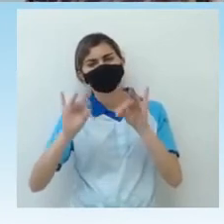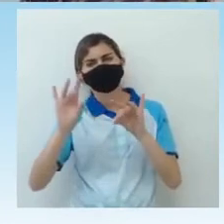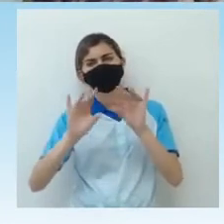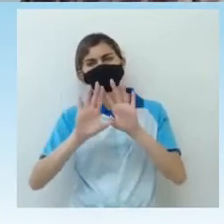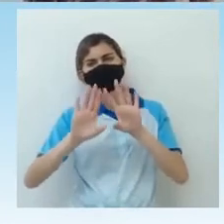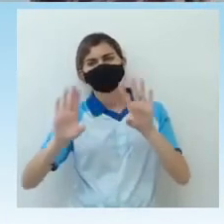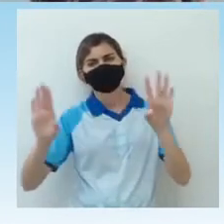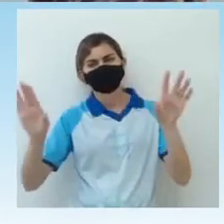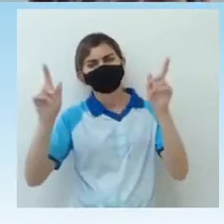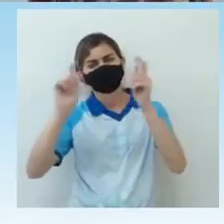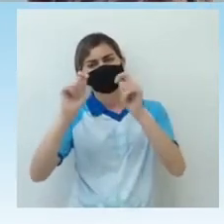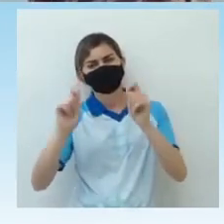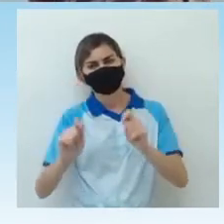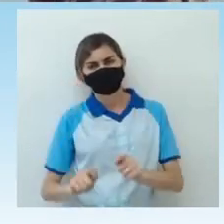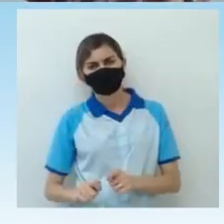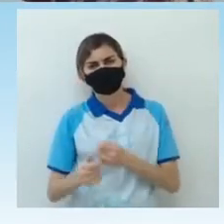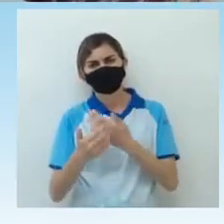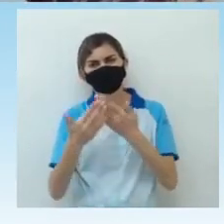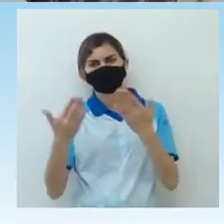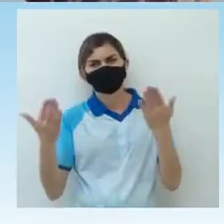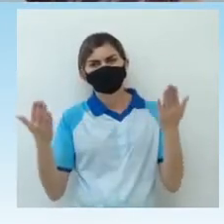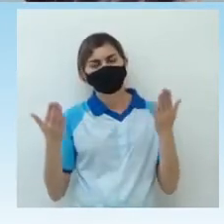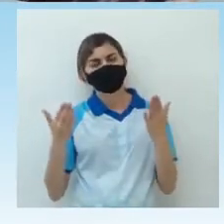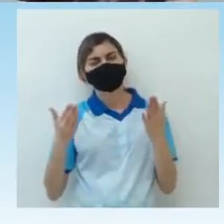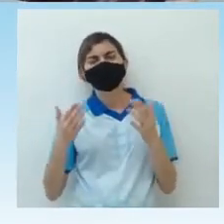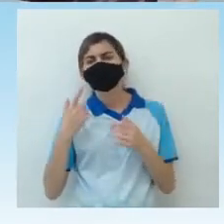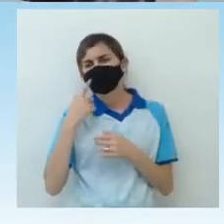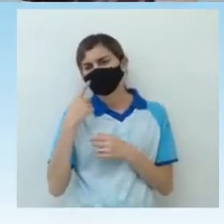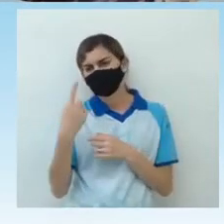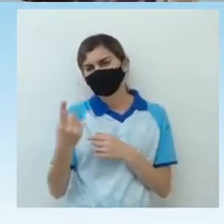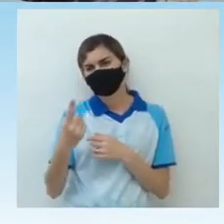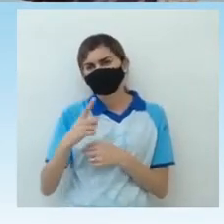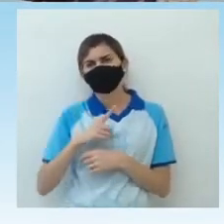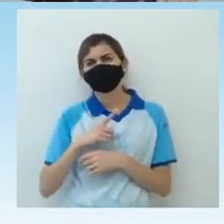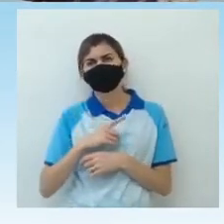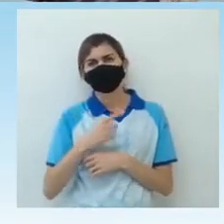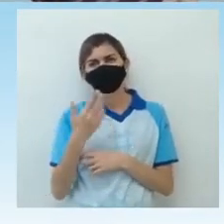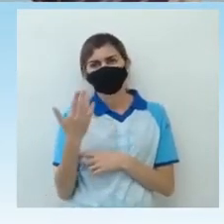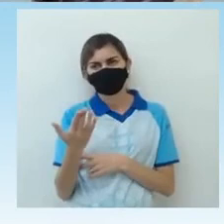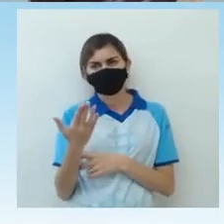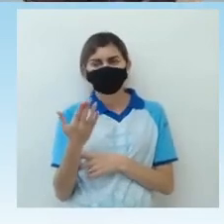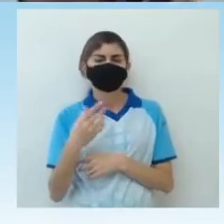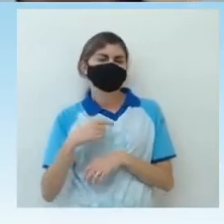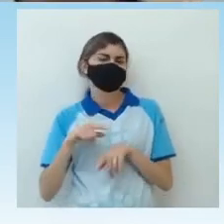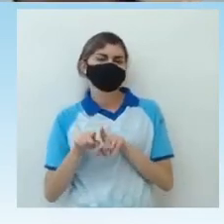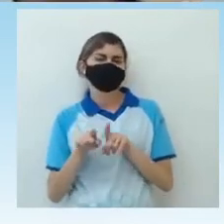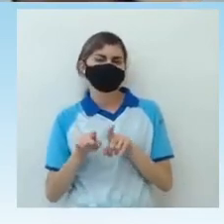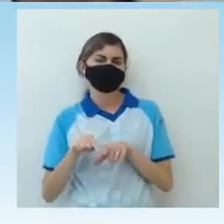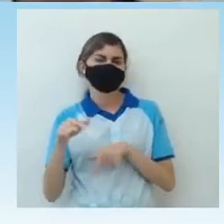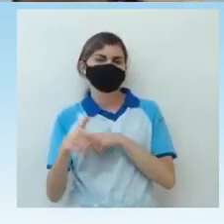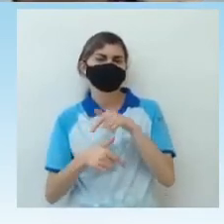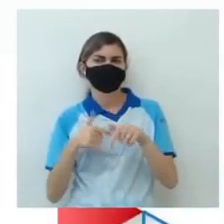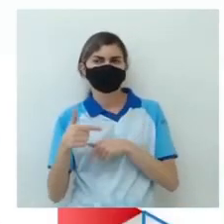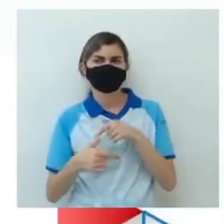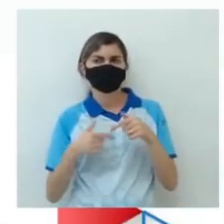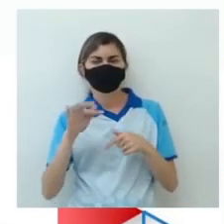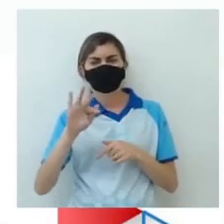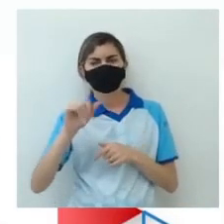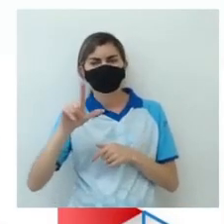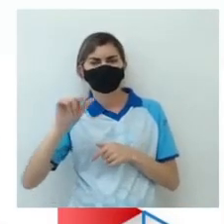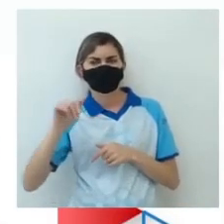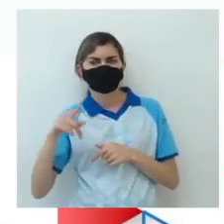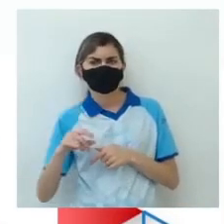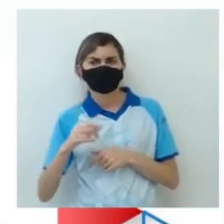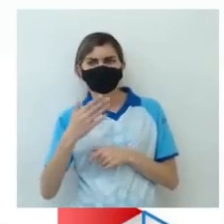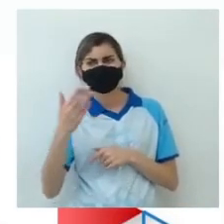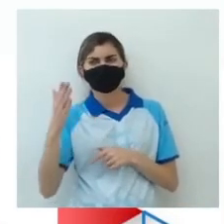bem artesanal, tá? De forma bem artesanal esse momento aí. E aqui também um trabalho de Felipe Barbosa, onde a